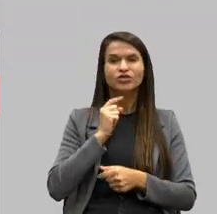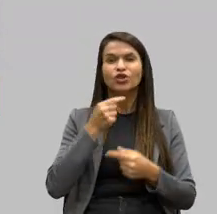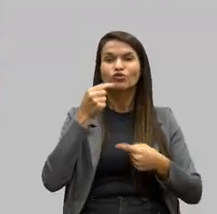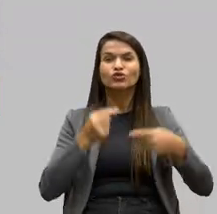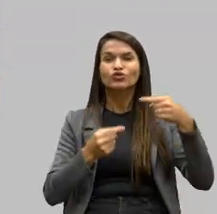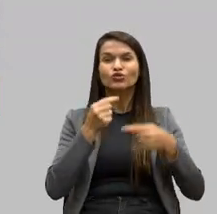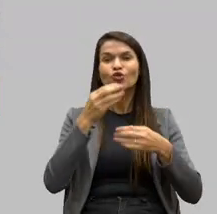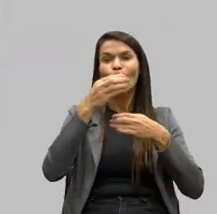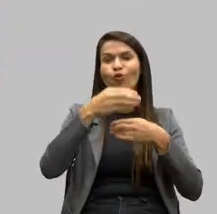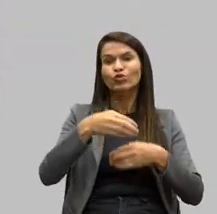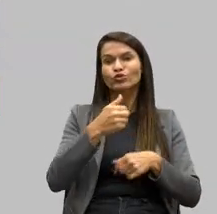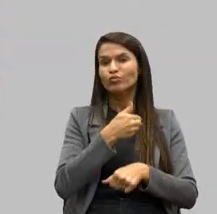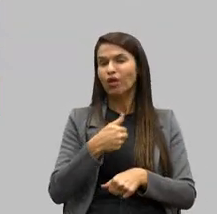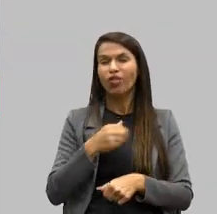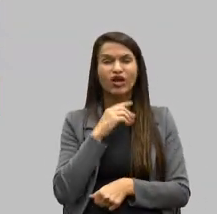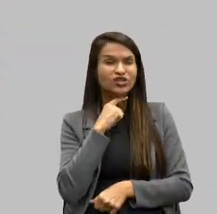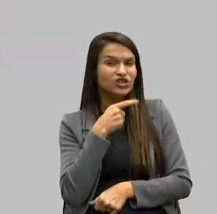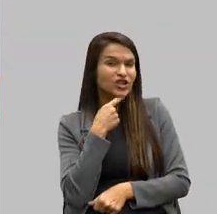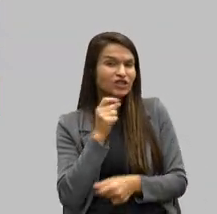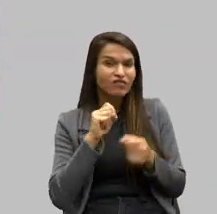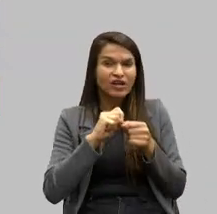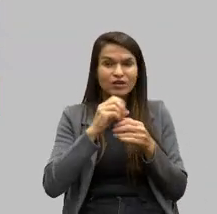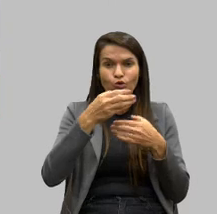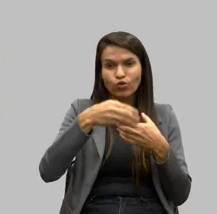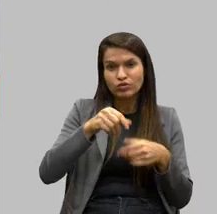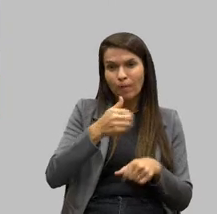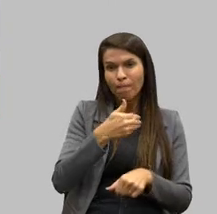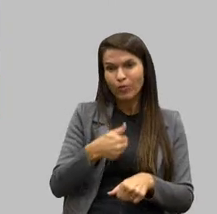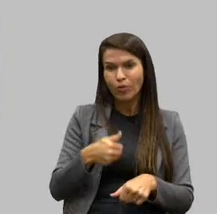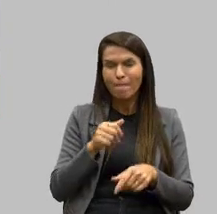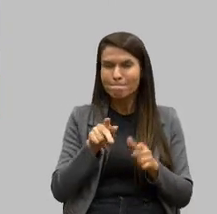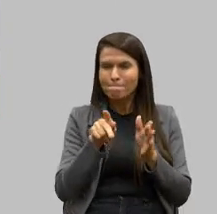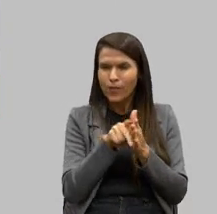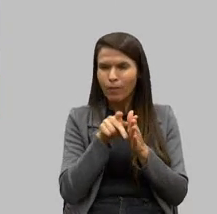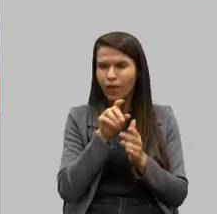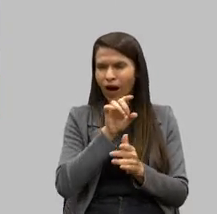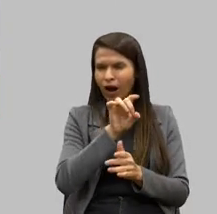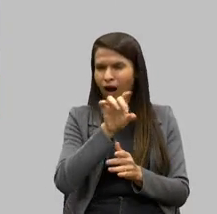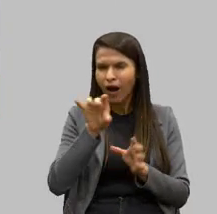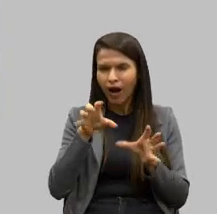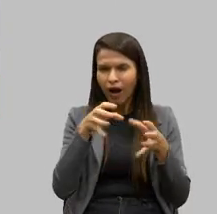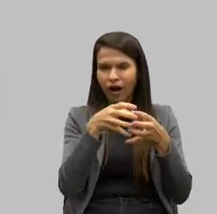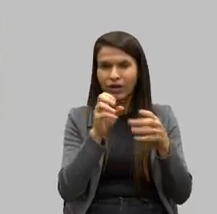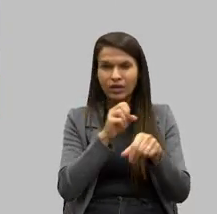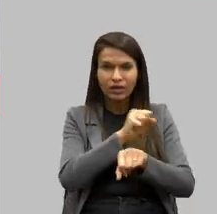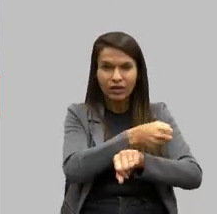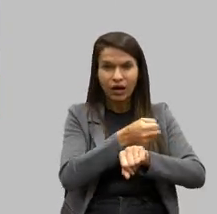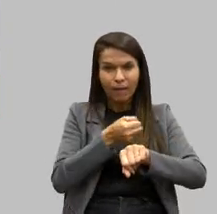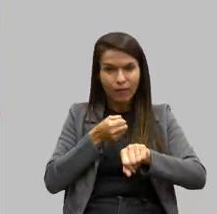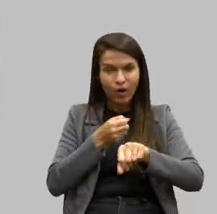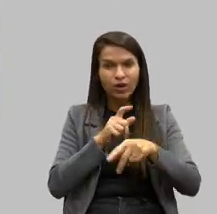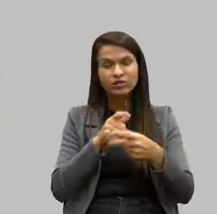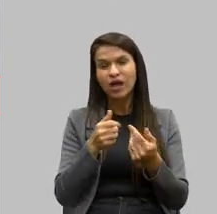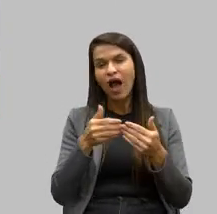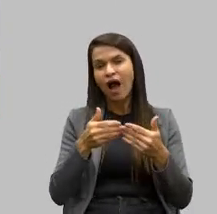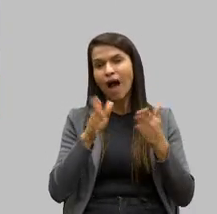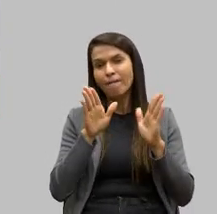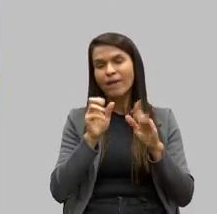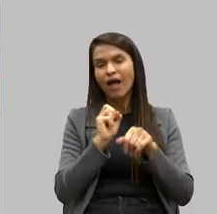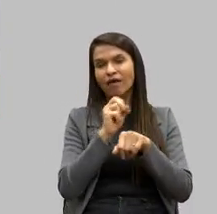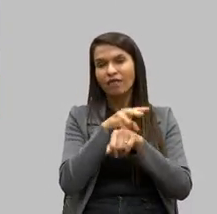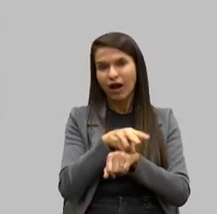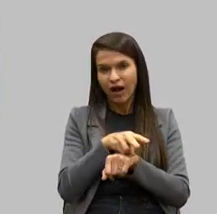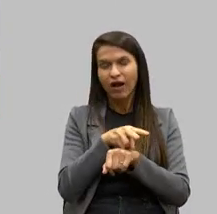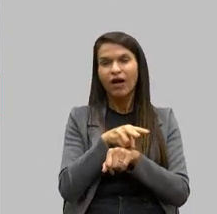questão é, não adianta fazer um concurso público específico para comunidades quilombolas e abrir as vagas das